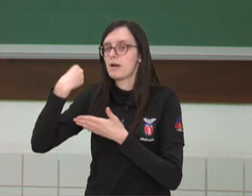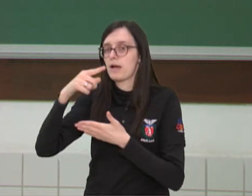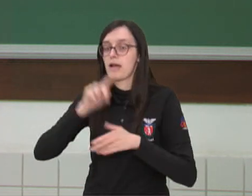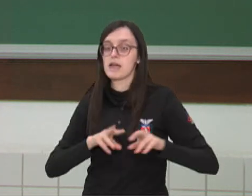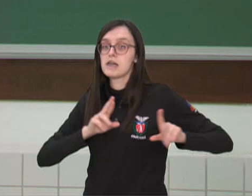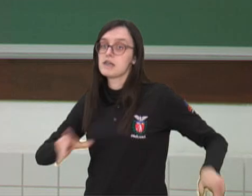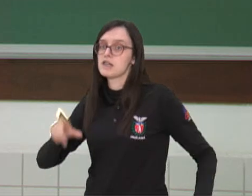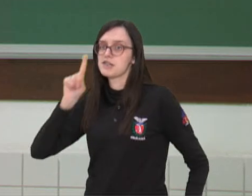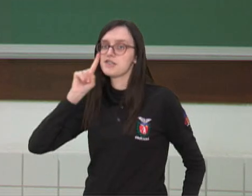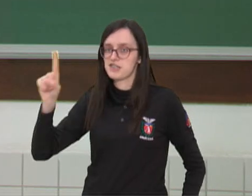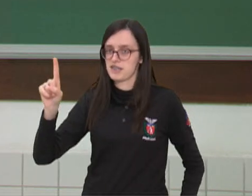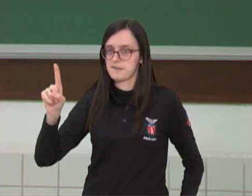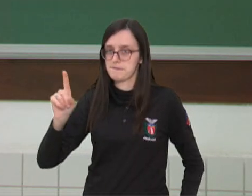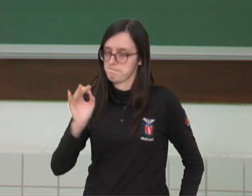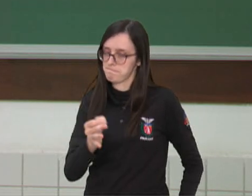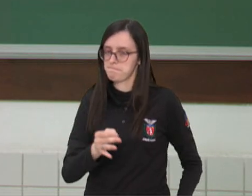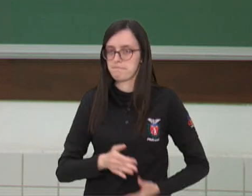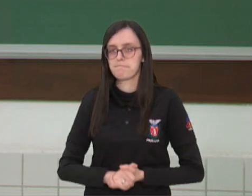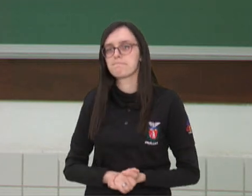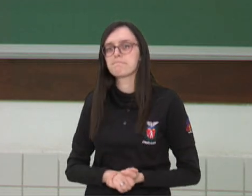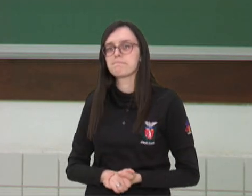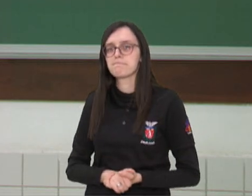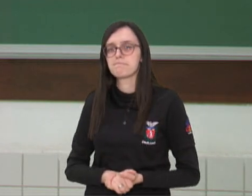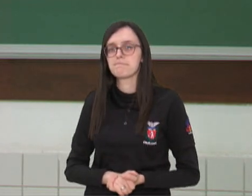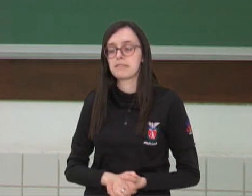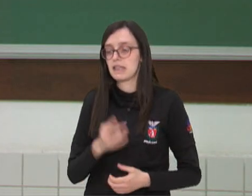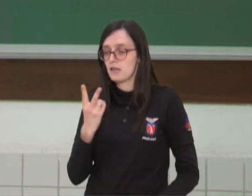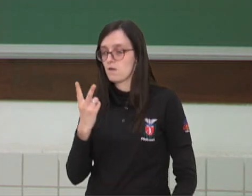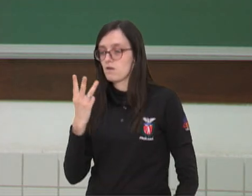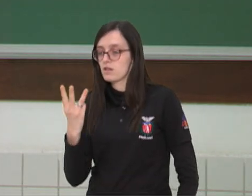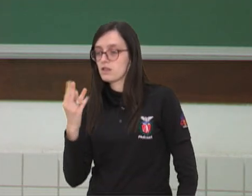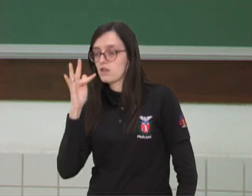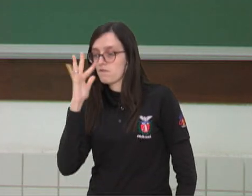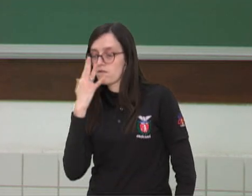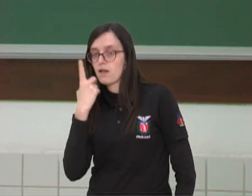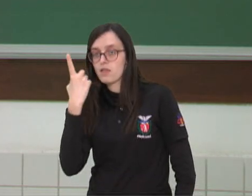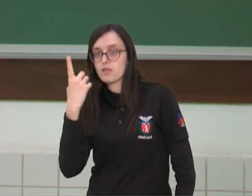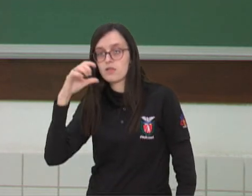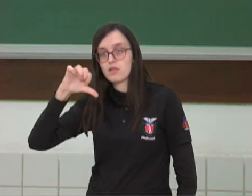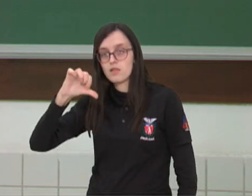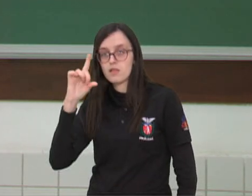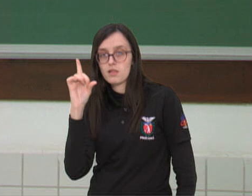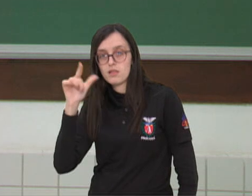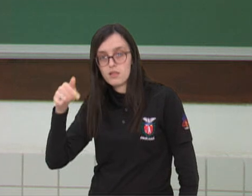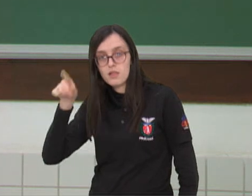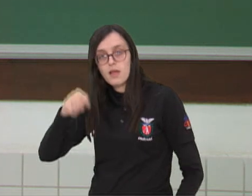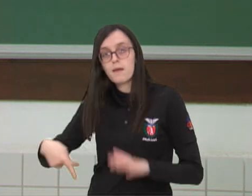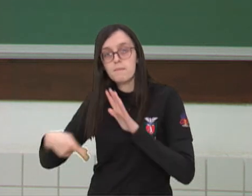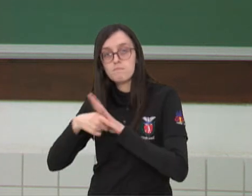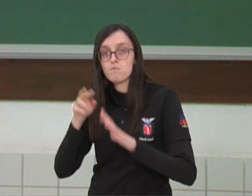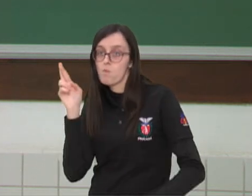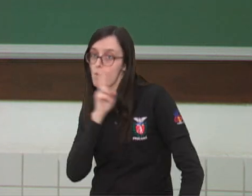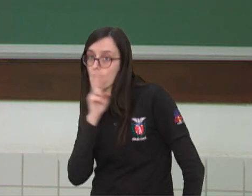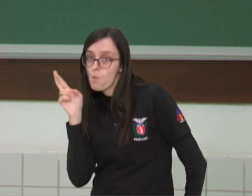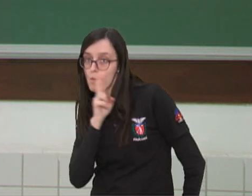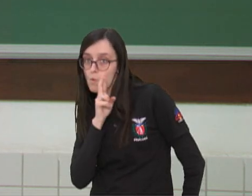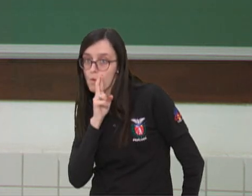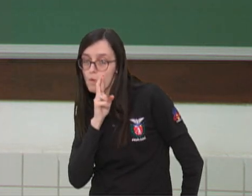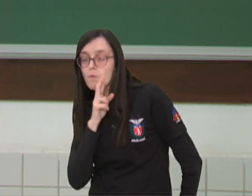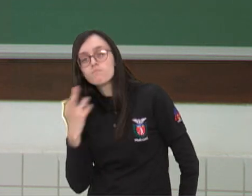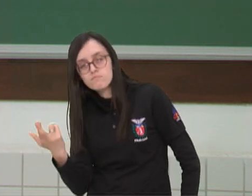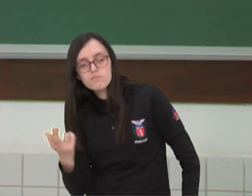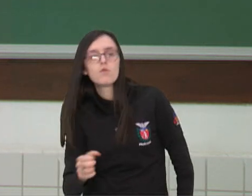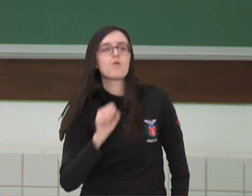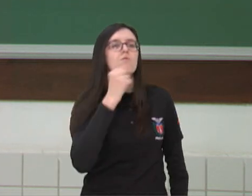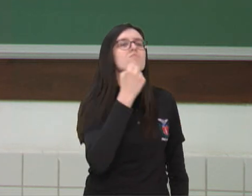diferença de dias de um calendário para o outro. 23 de fevereiro de 1917 no calendário russo,